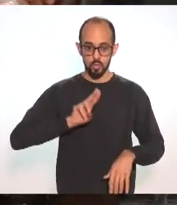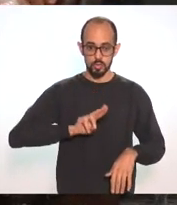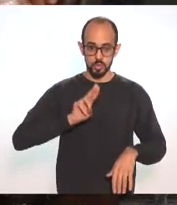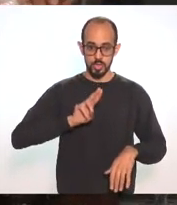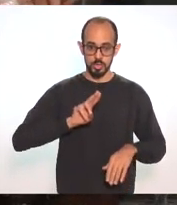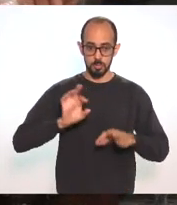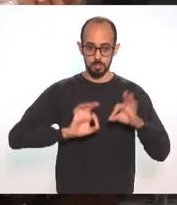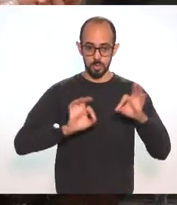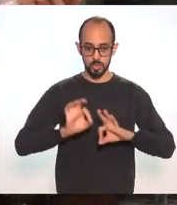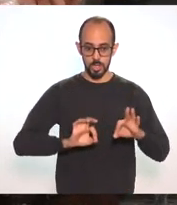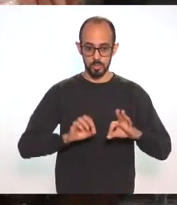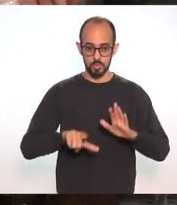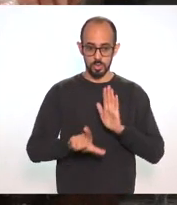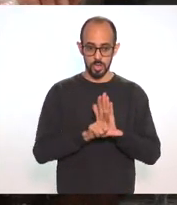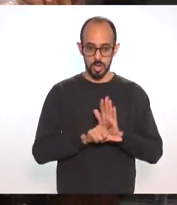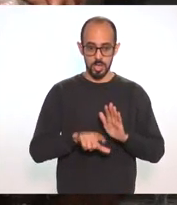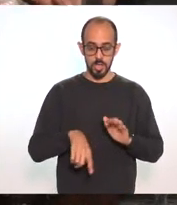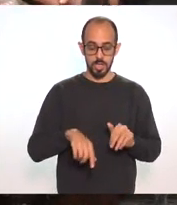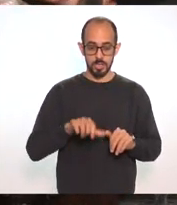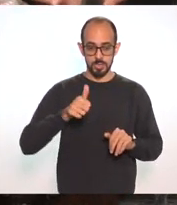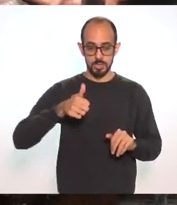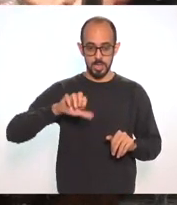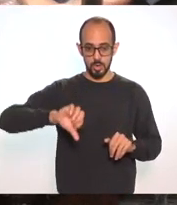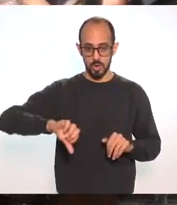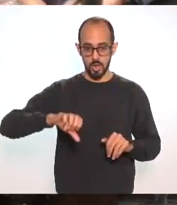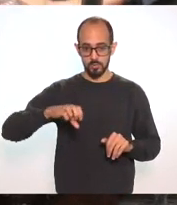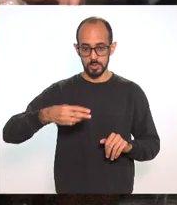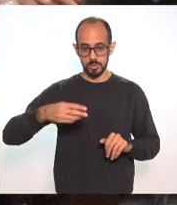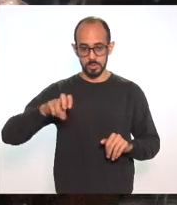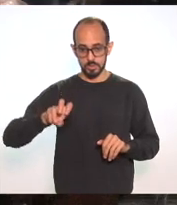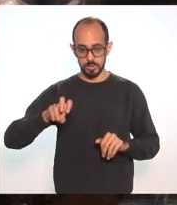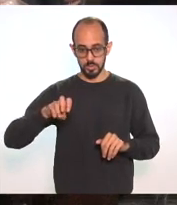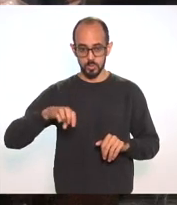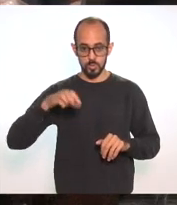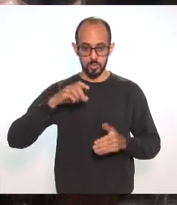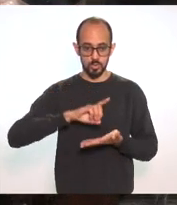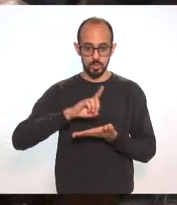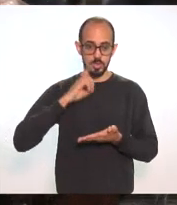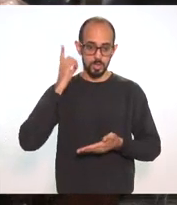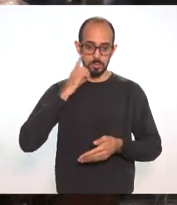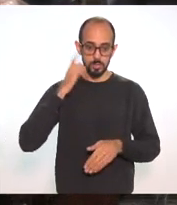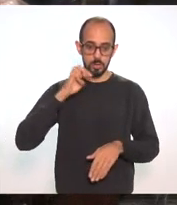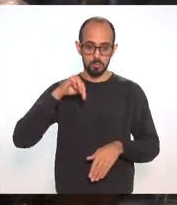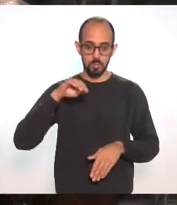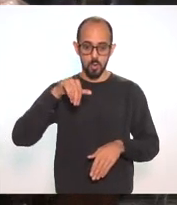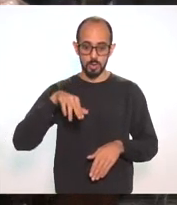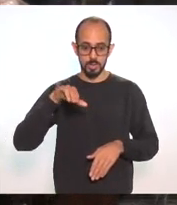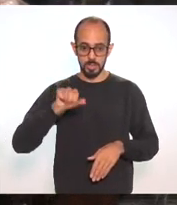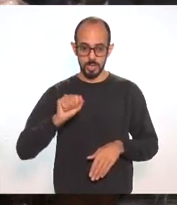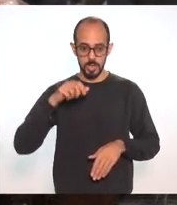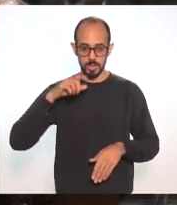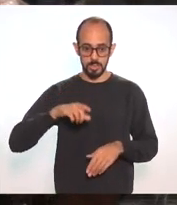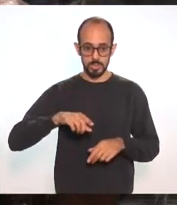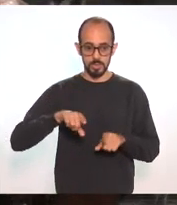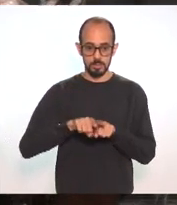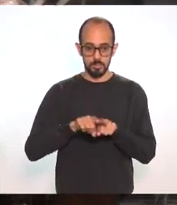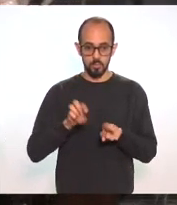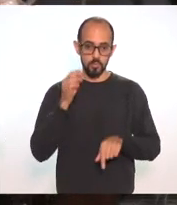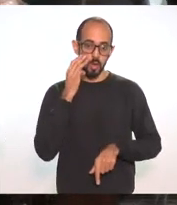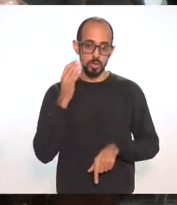de lei 2905-2020, de autoria dos deputados Mônica Francisco, Luiz Paulo e Valdeir Carneiro, que determina o tombamento